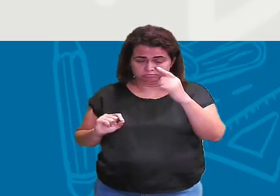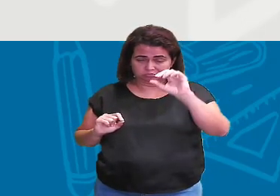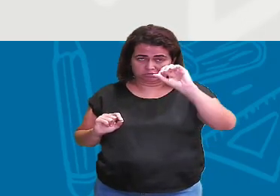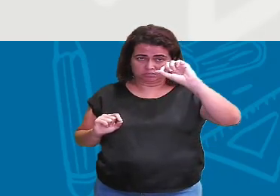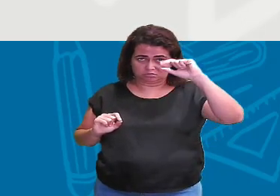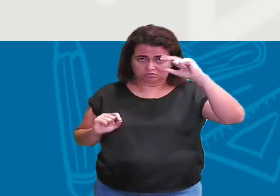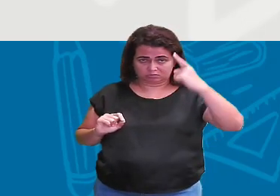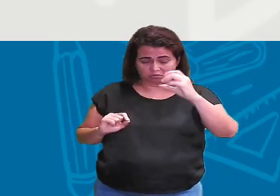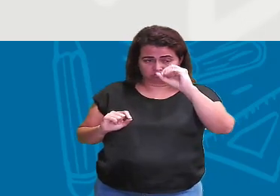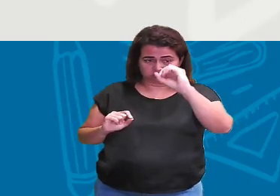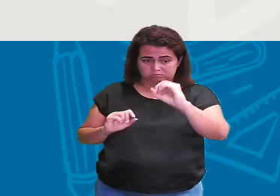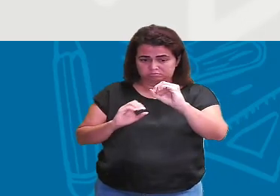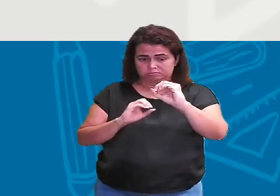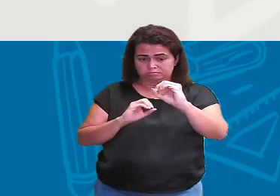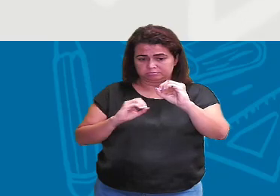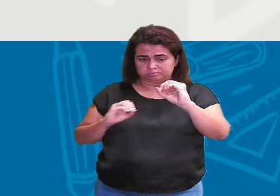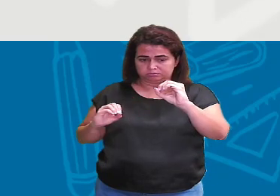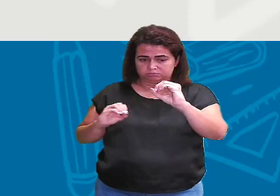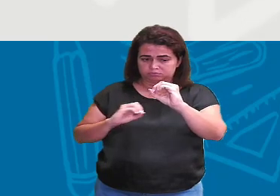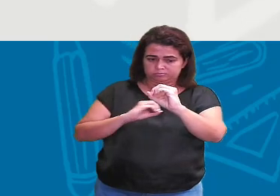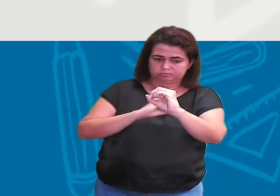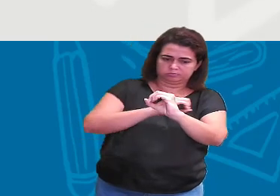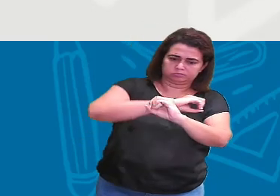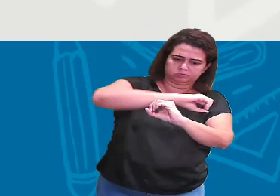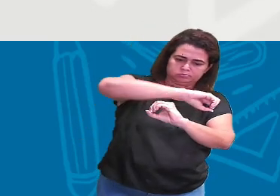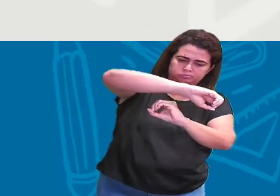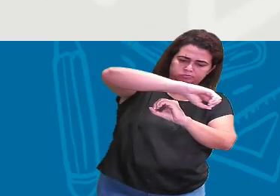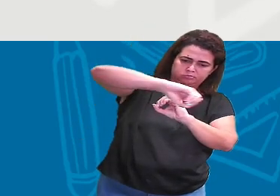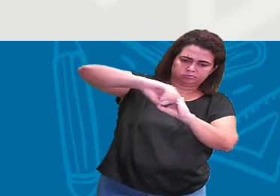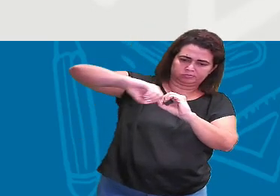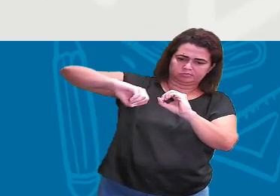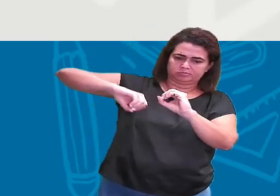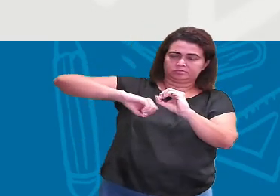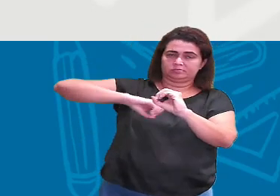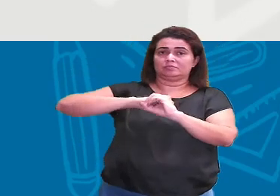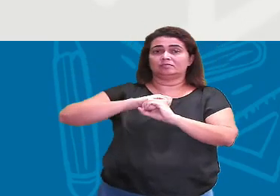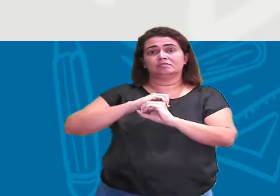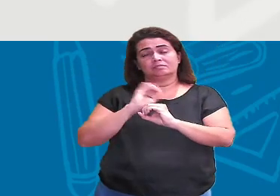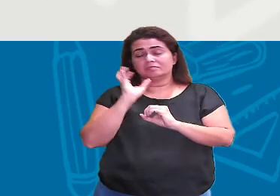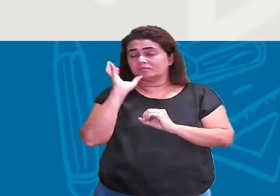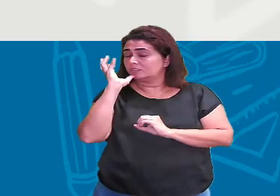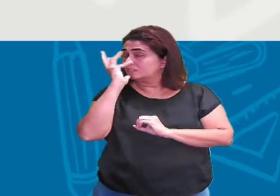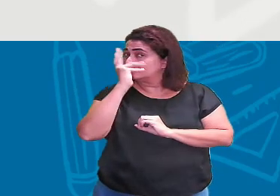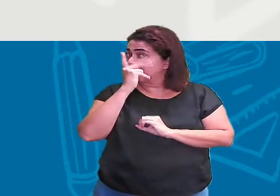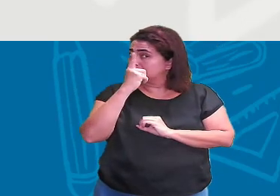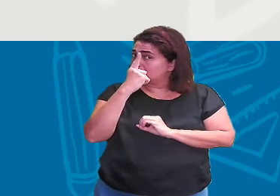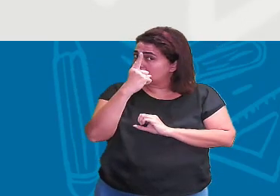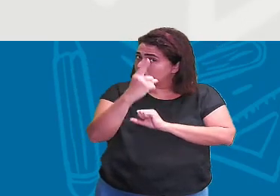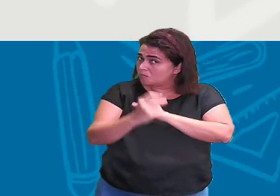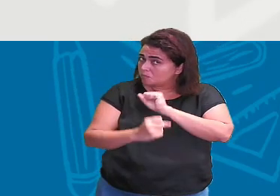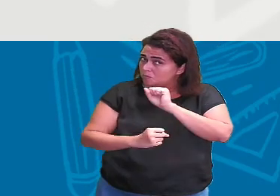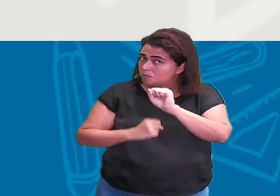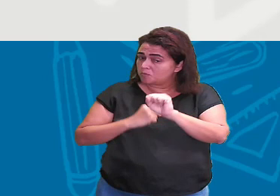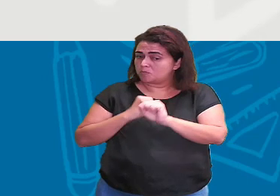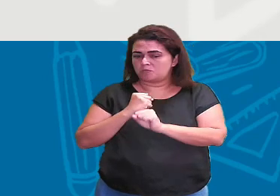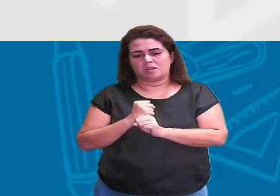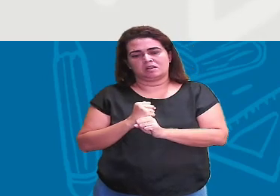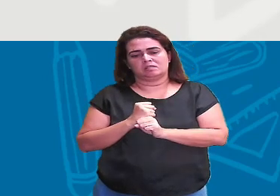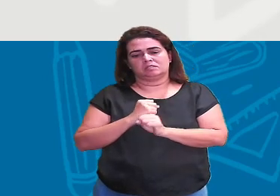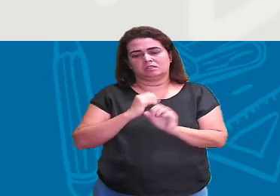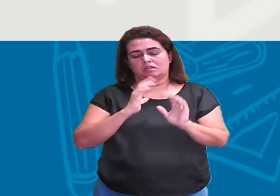translação que dura um ano. E por conta daquela inclinação da Terra,